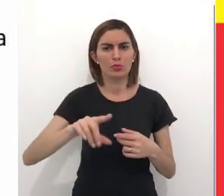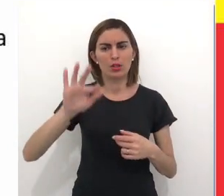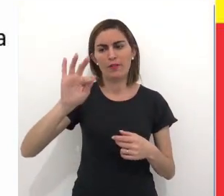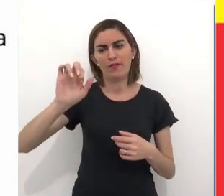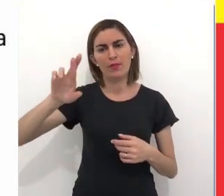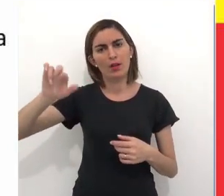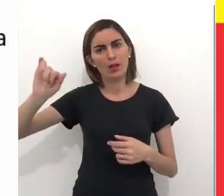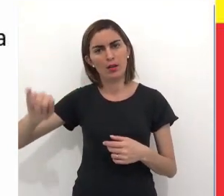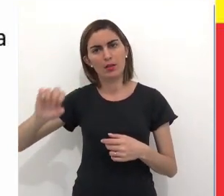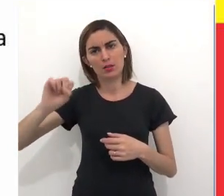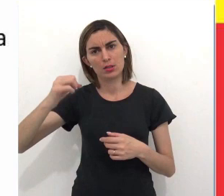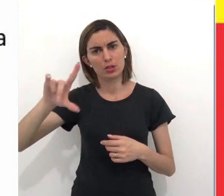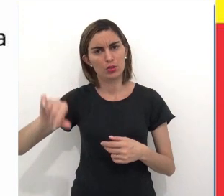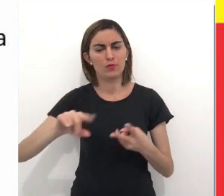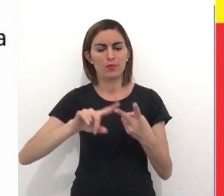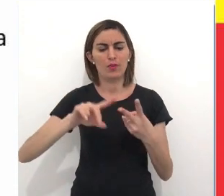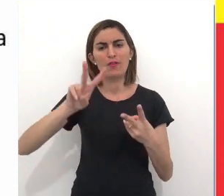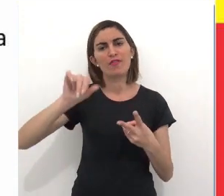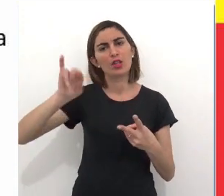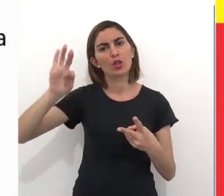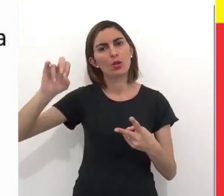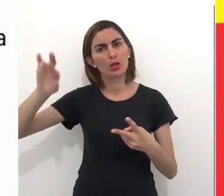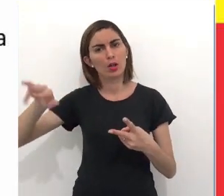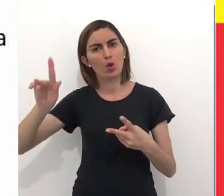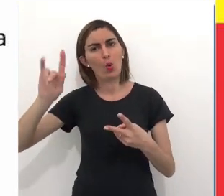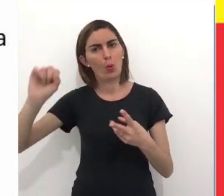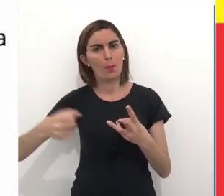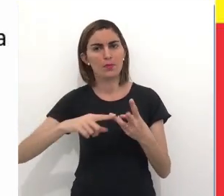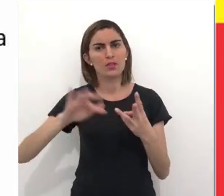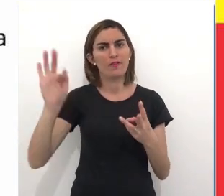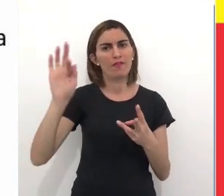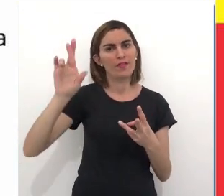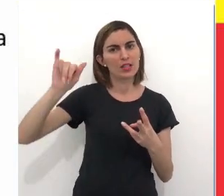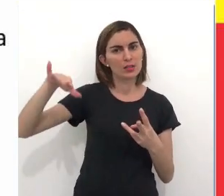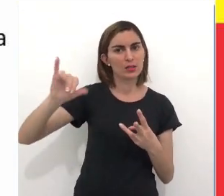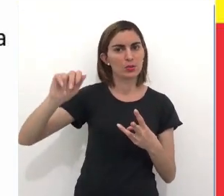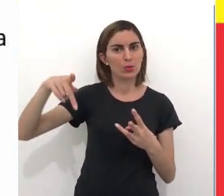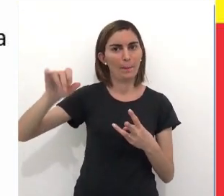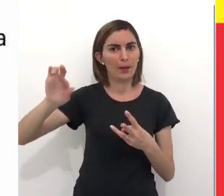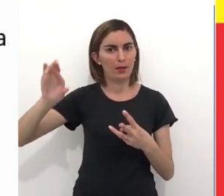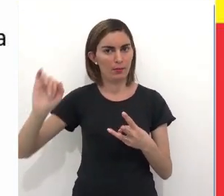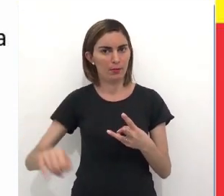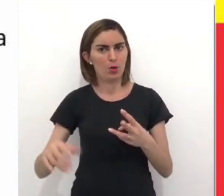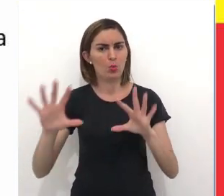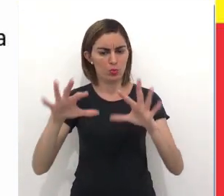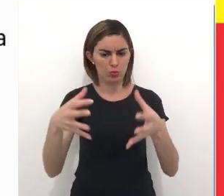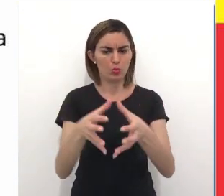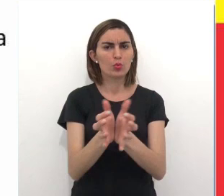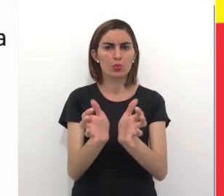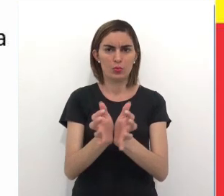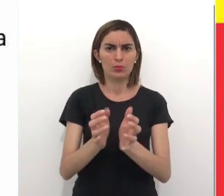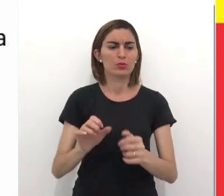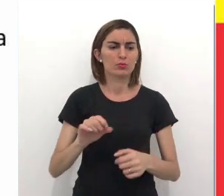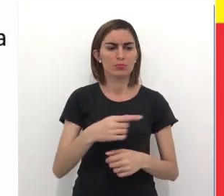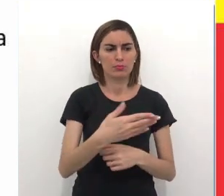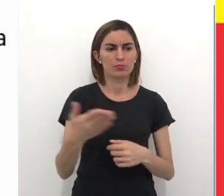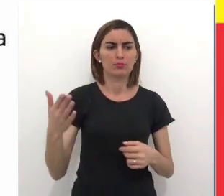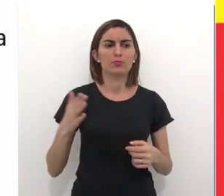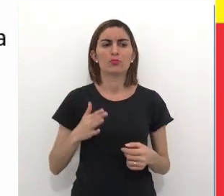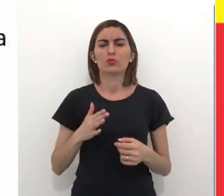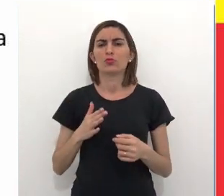Ferreira da Silva, Vitoriano Gomes e Francisco Pereira do Nascimento. As galeras